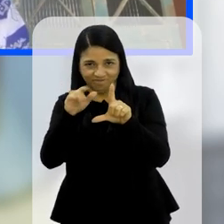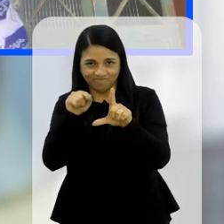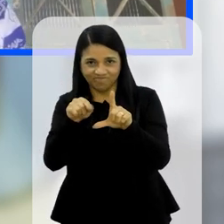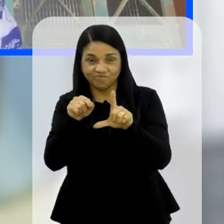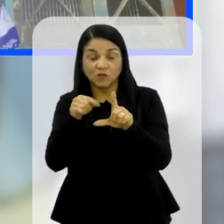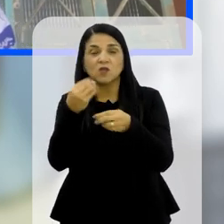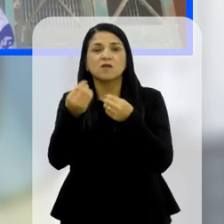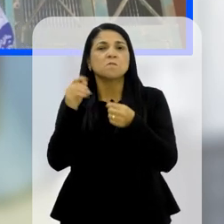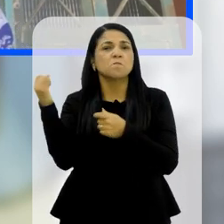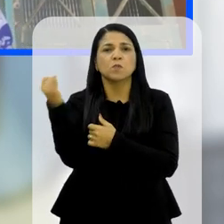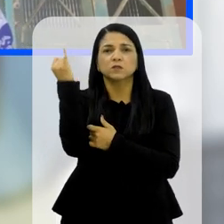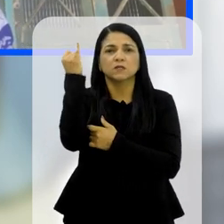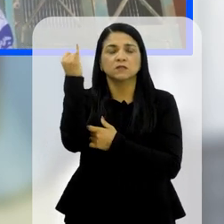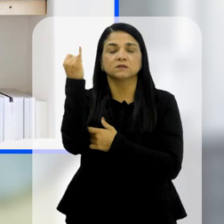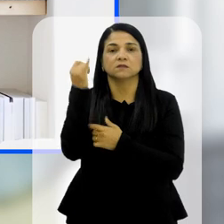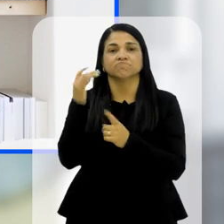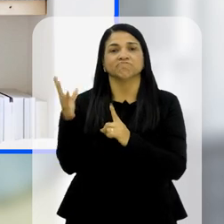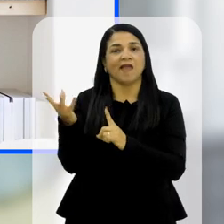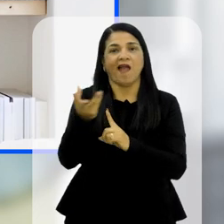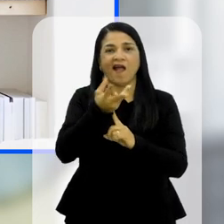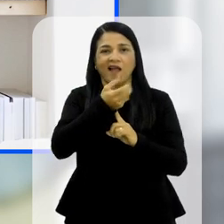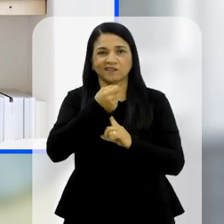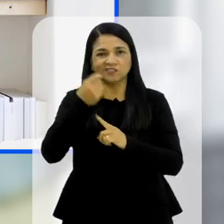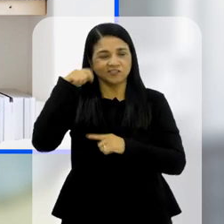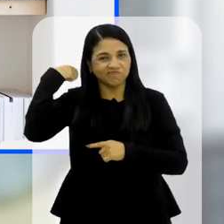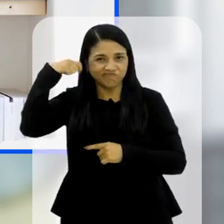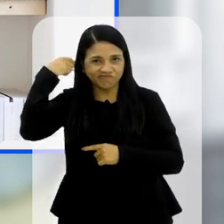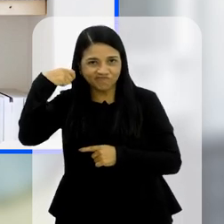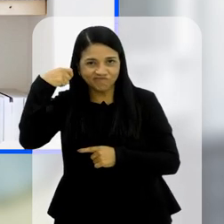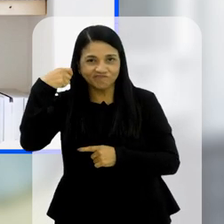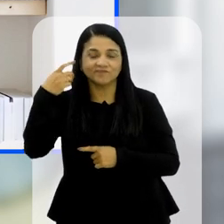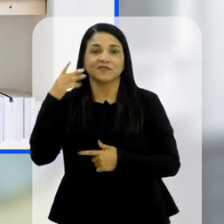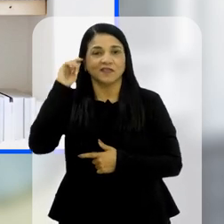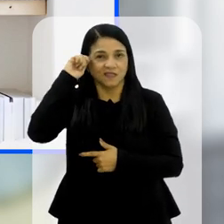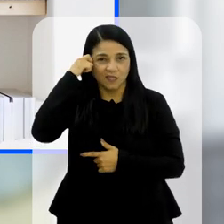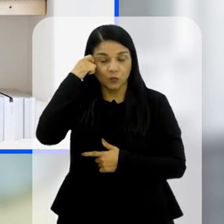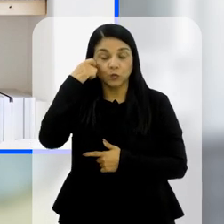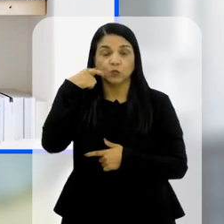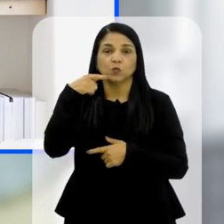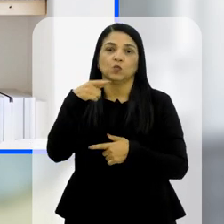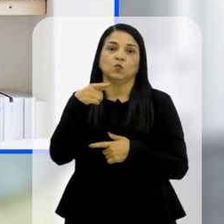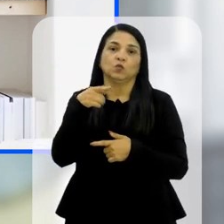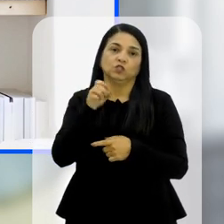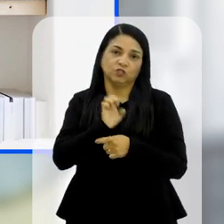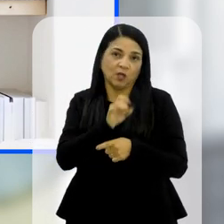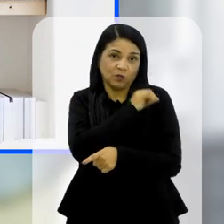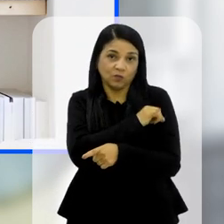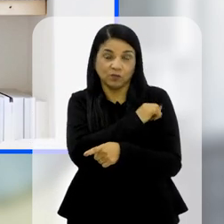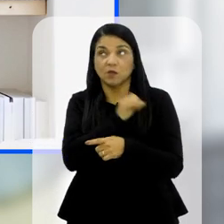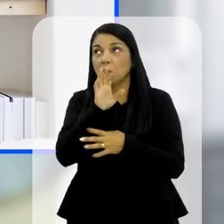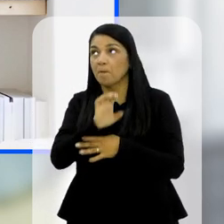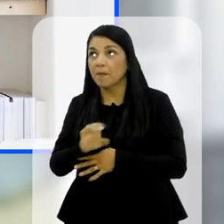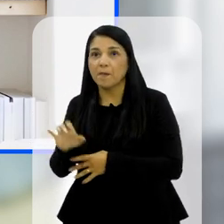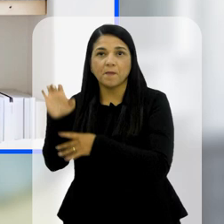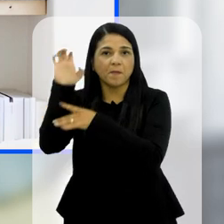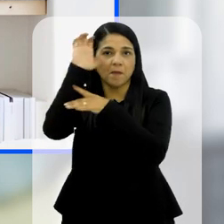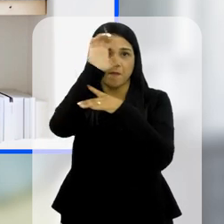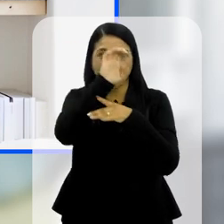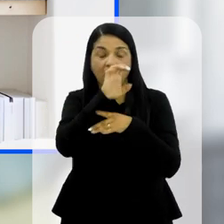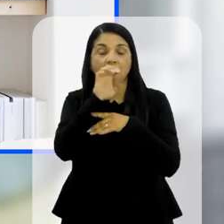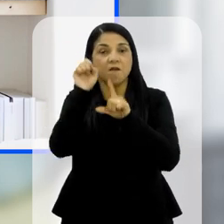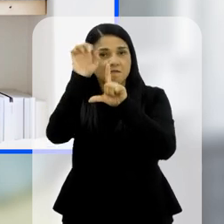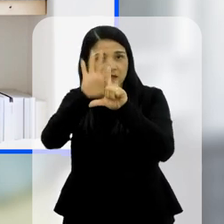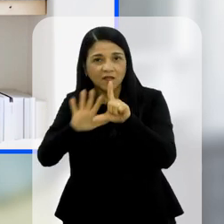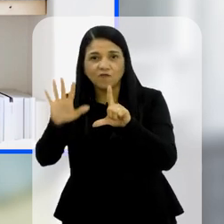né, para os artistas negros aqui do nosso... Então, não só do nosso estado, mas do Brasil, né, porque ele acaba reunindo, né, essa plataforma